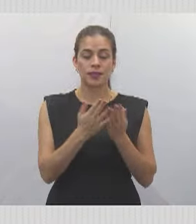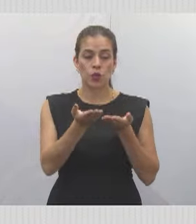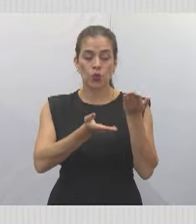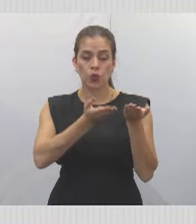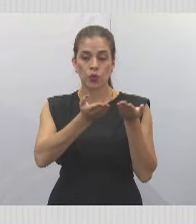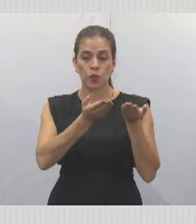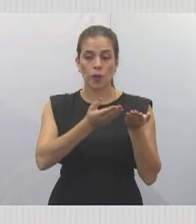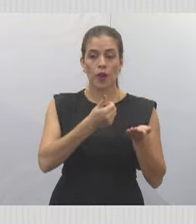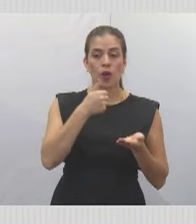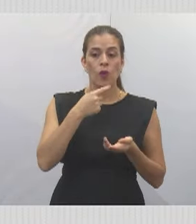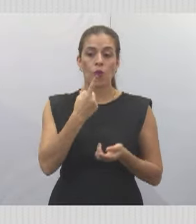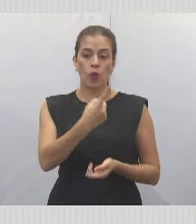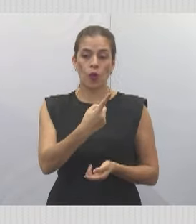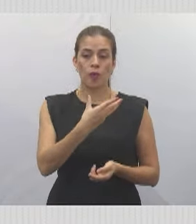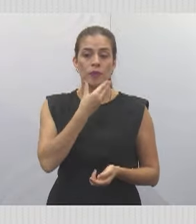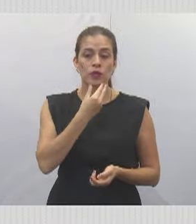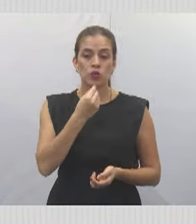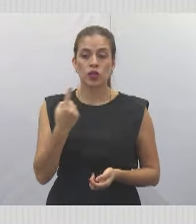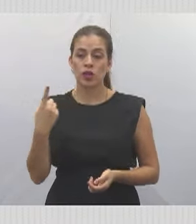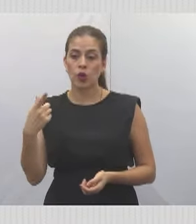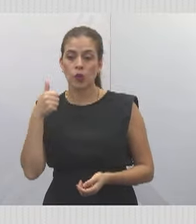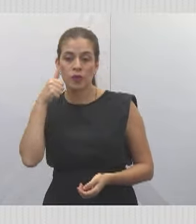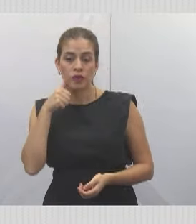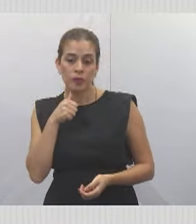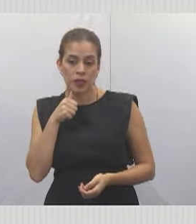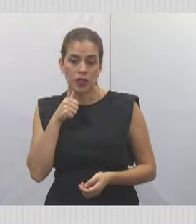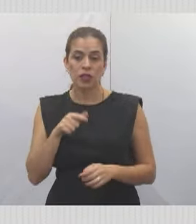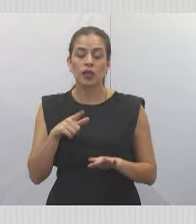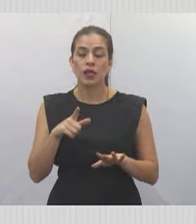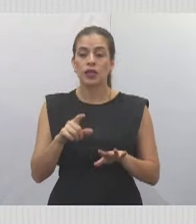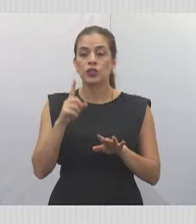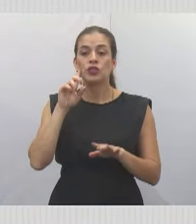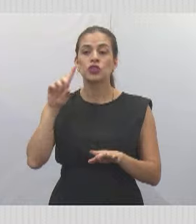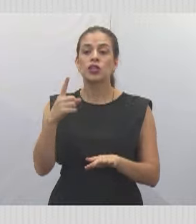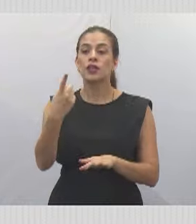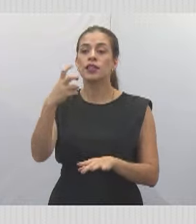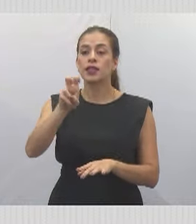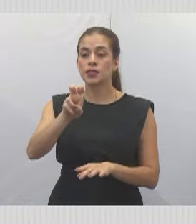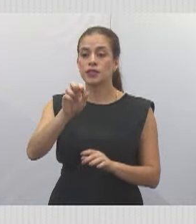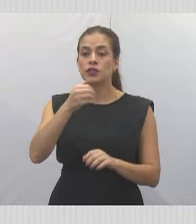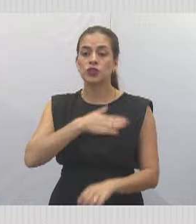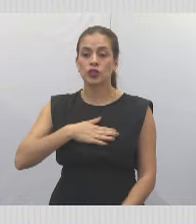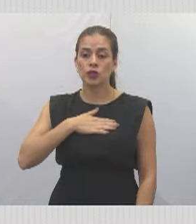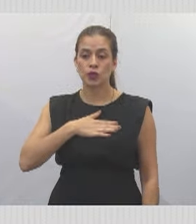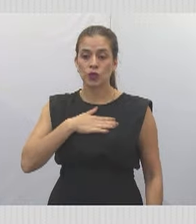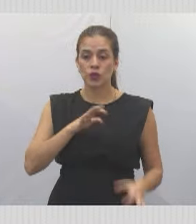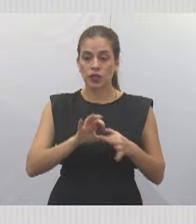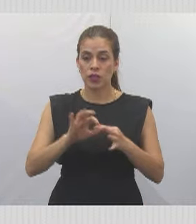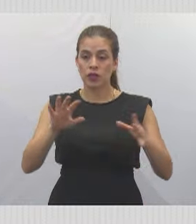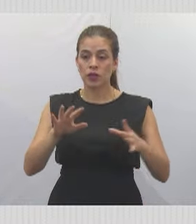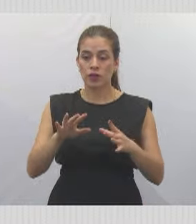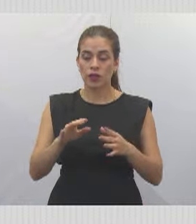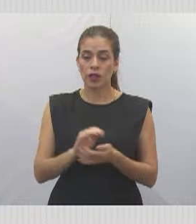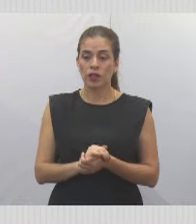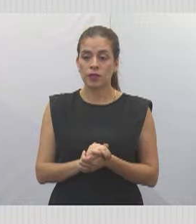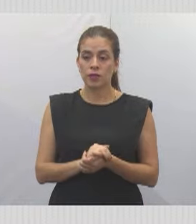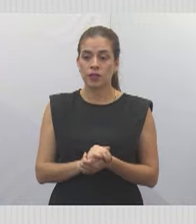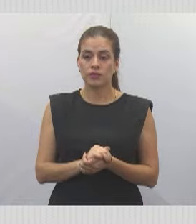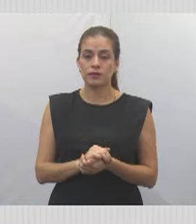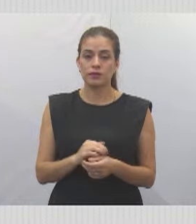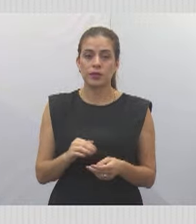uma masculina, uma feminina, e em 15 de agosto inauguramos a 3ª residência mista.